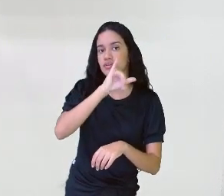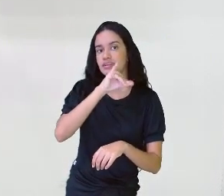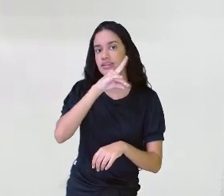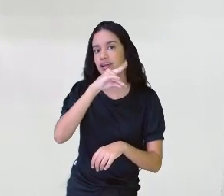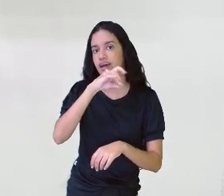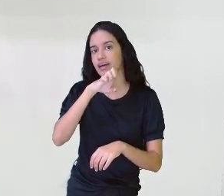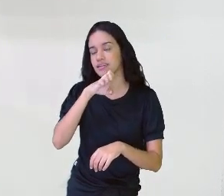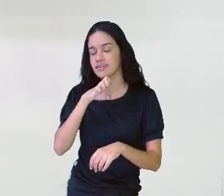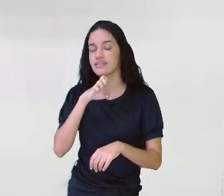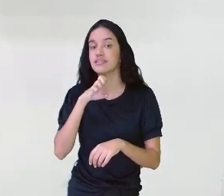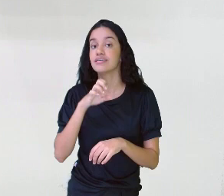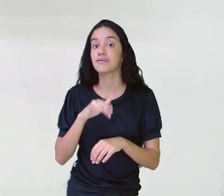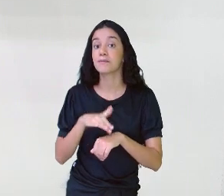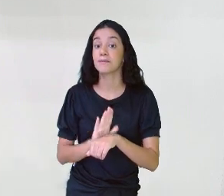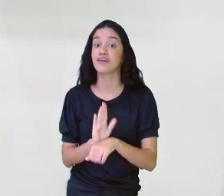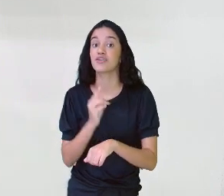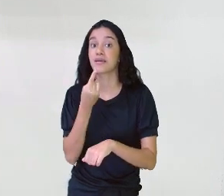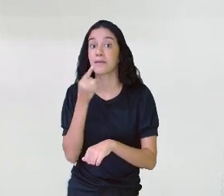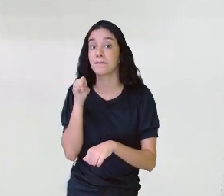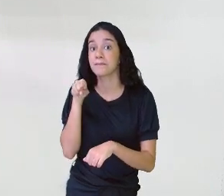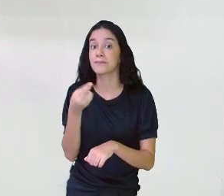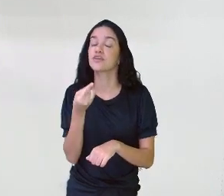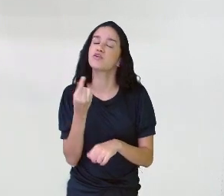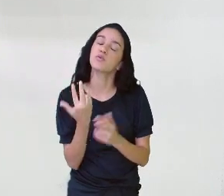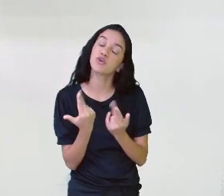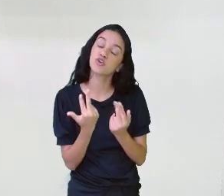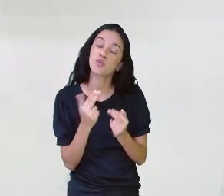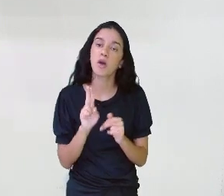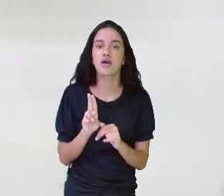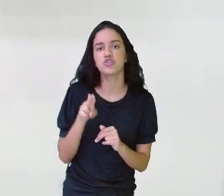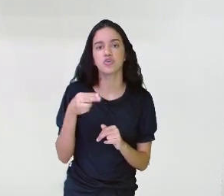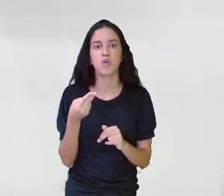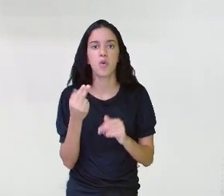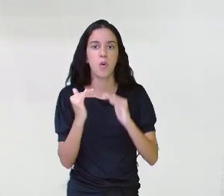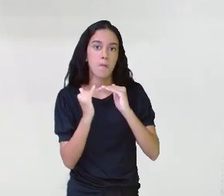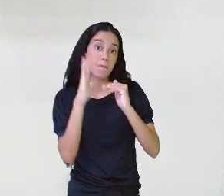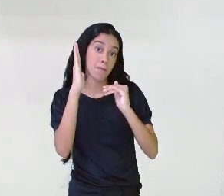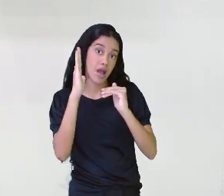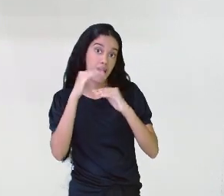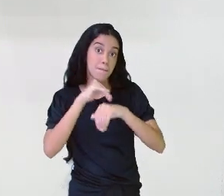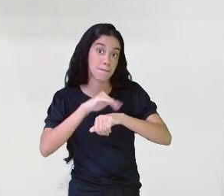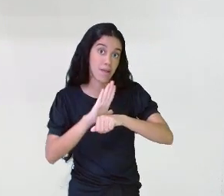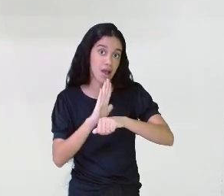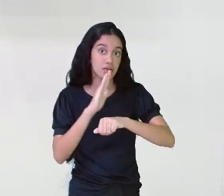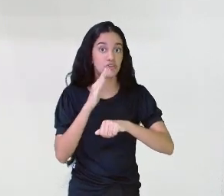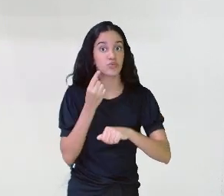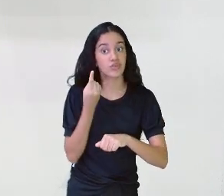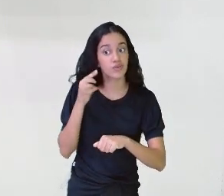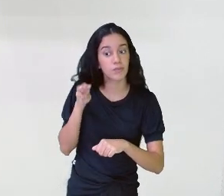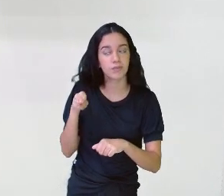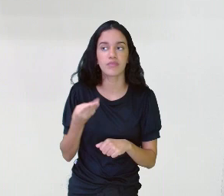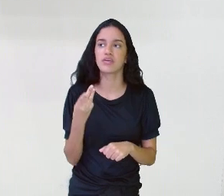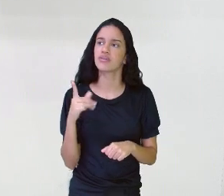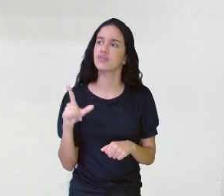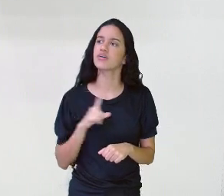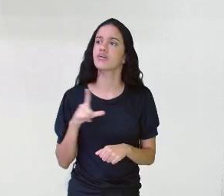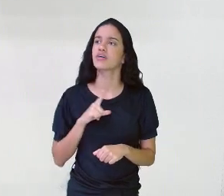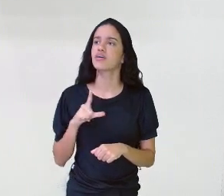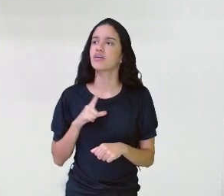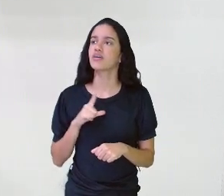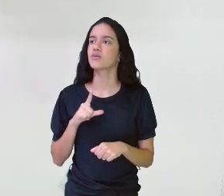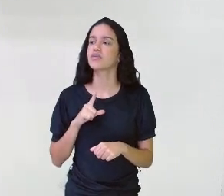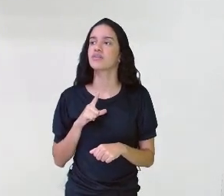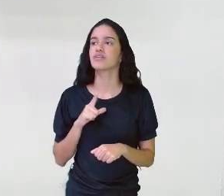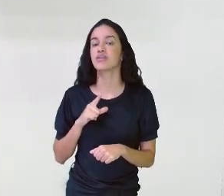Valores acima de 1000, tá? Iguais ou acima de 1000, beleza? Será que eu tenho mais uma para